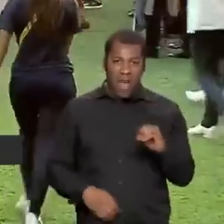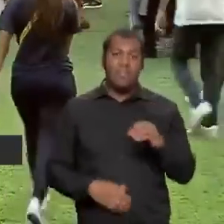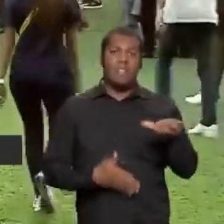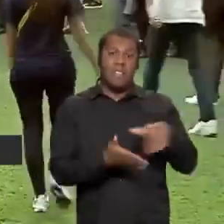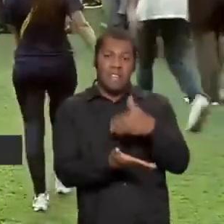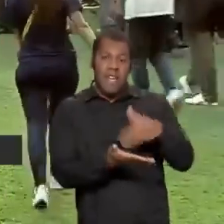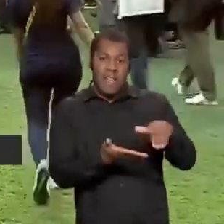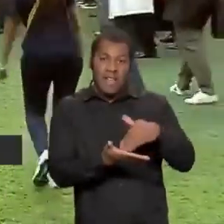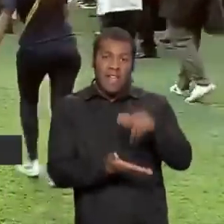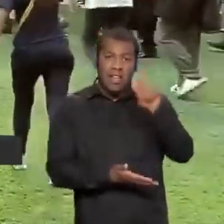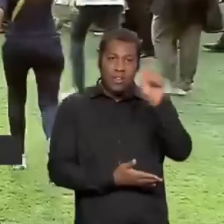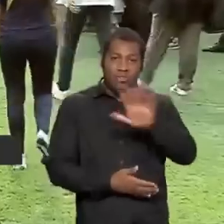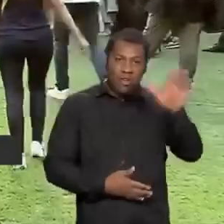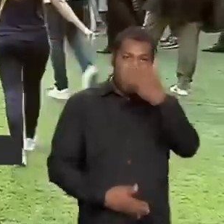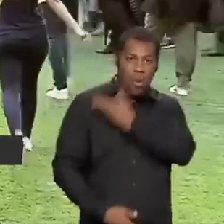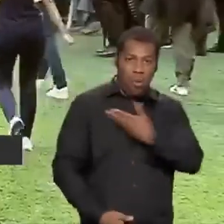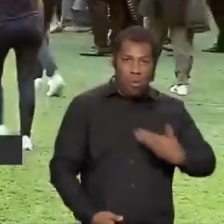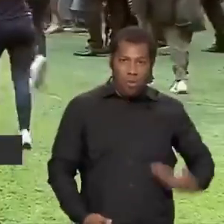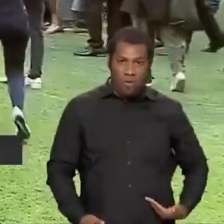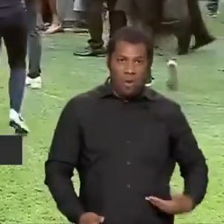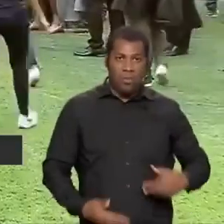Governo.